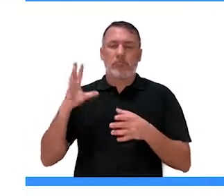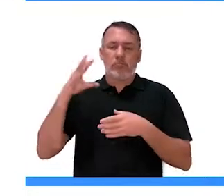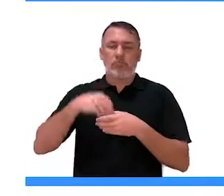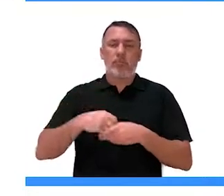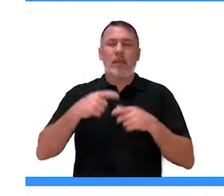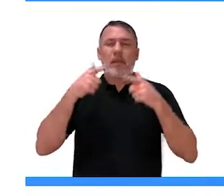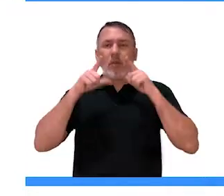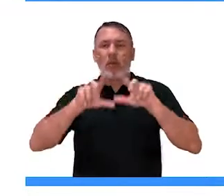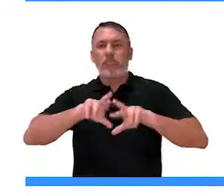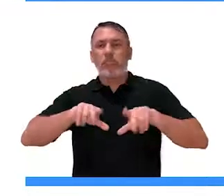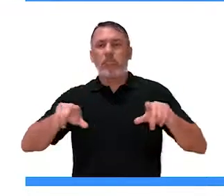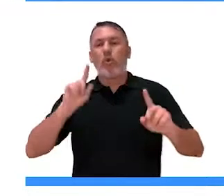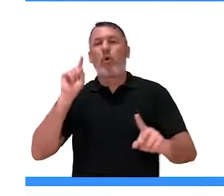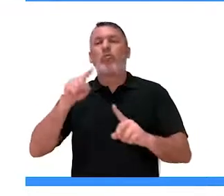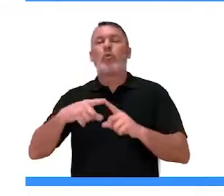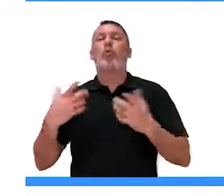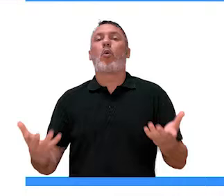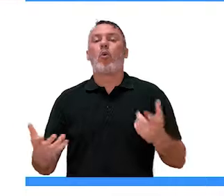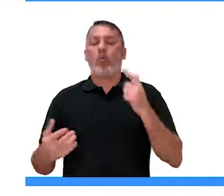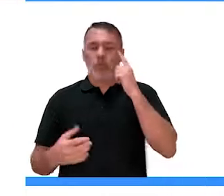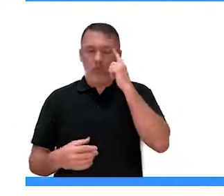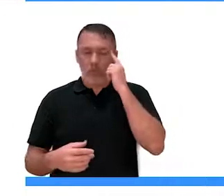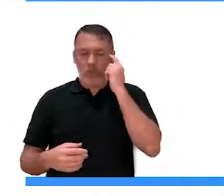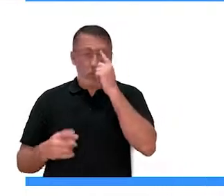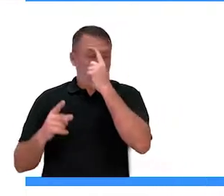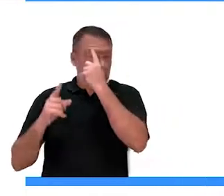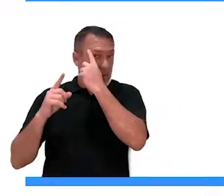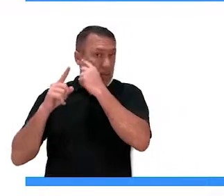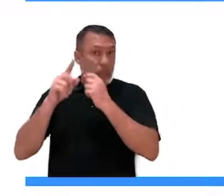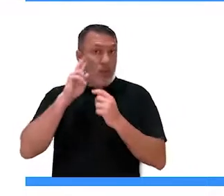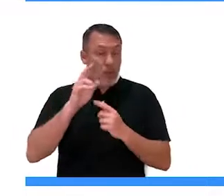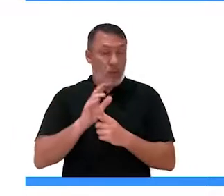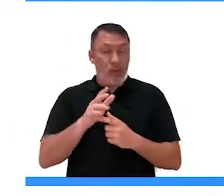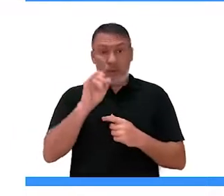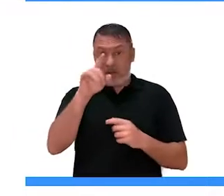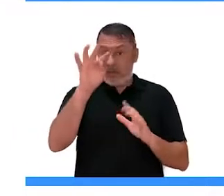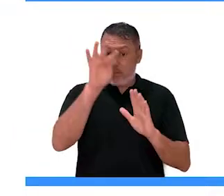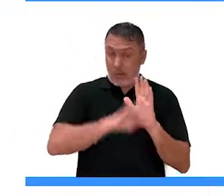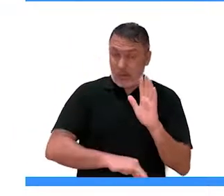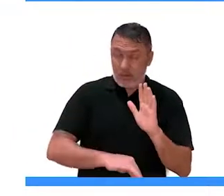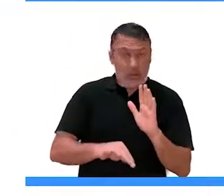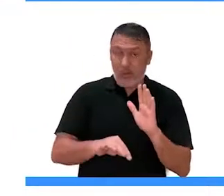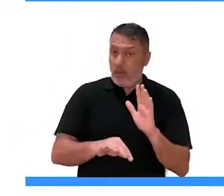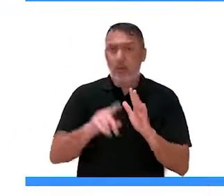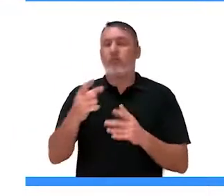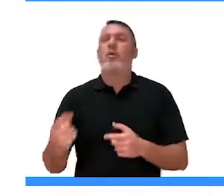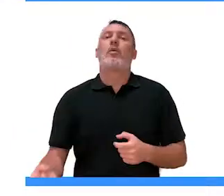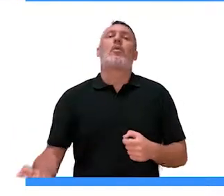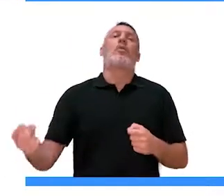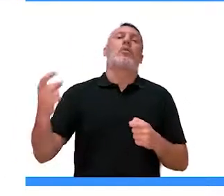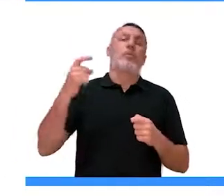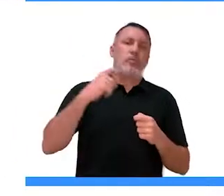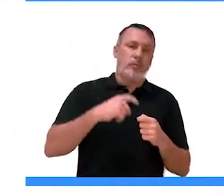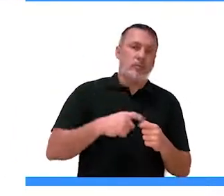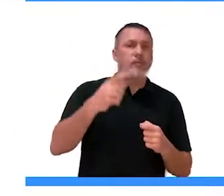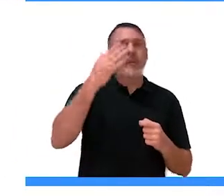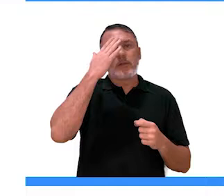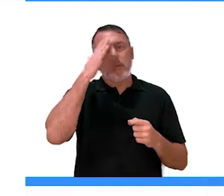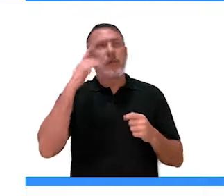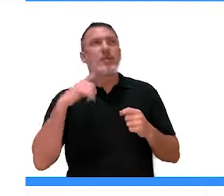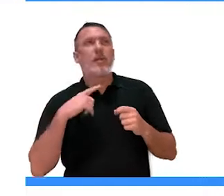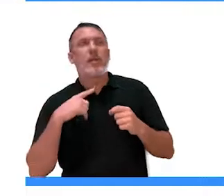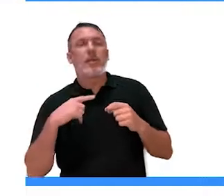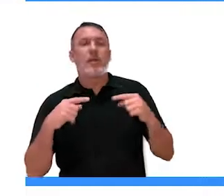diferentes linguagens, com o intuito de... Então, repare, se você não entendeu o texto, você precisa voltar a ele. Grifa